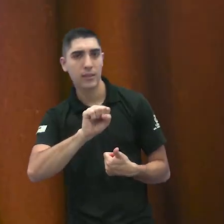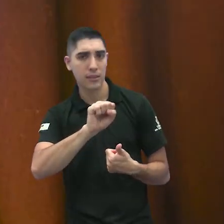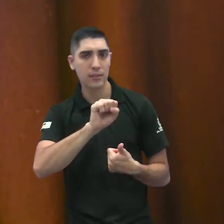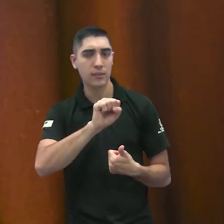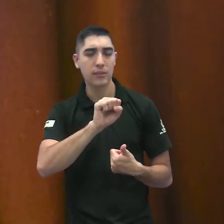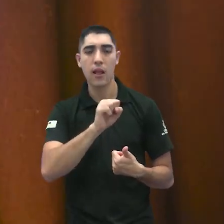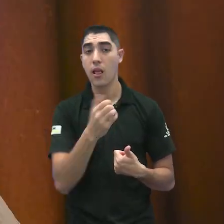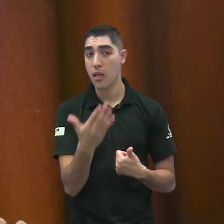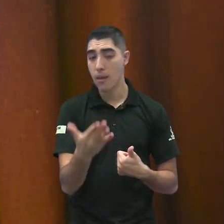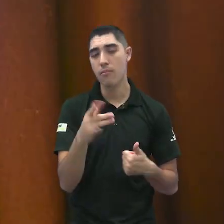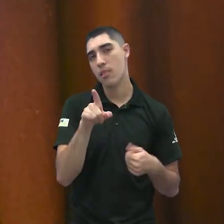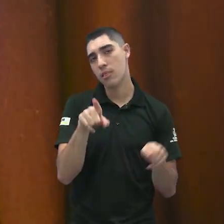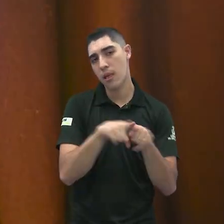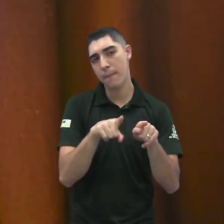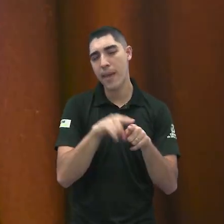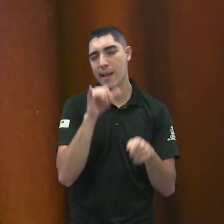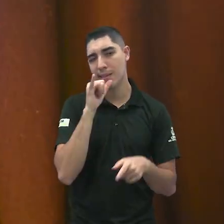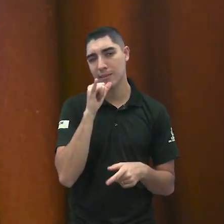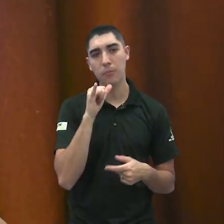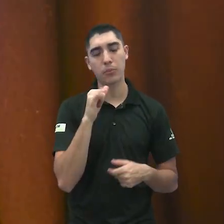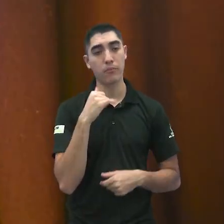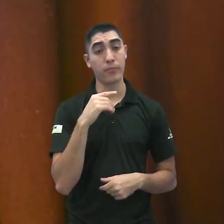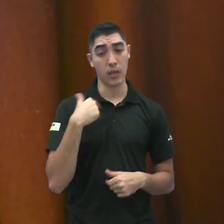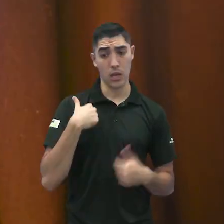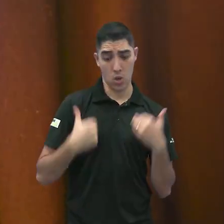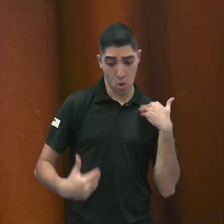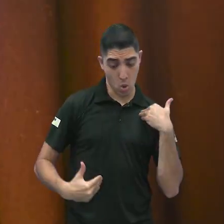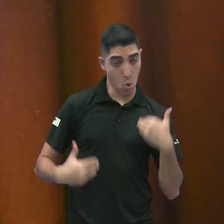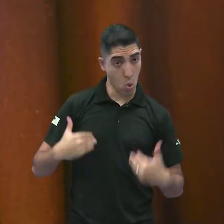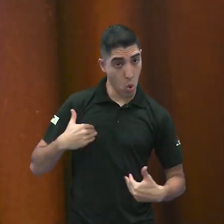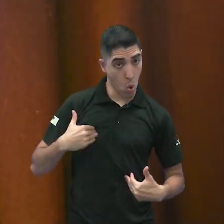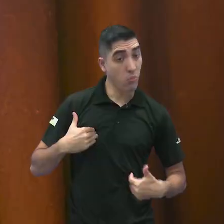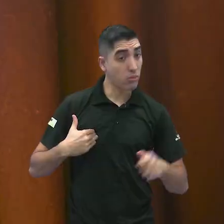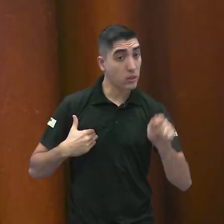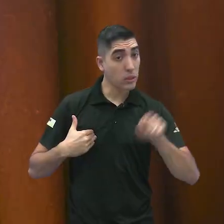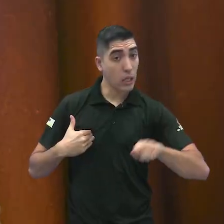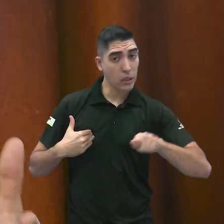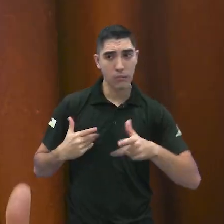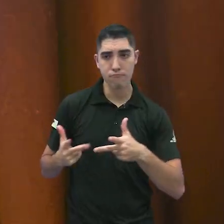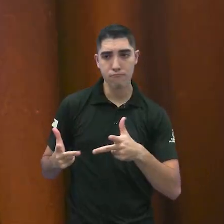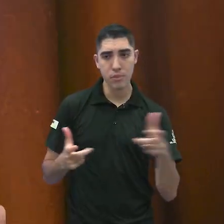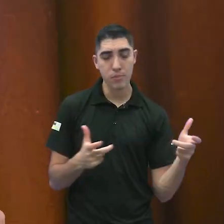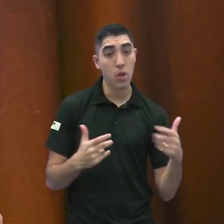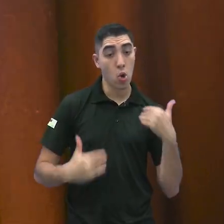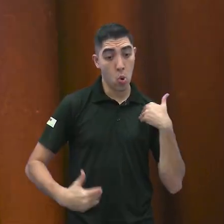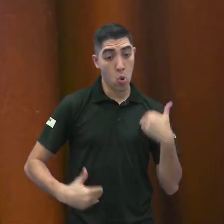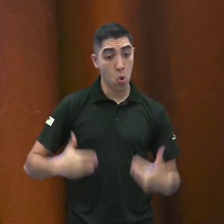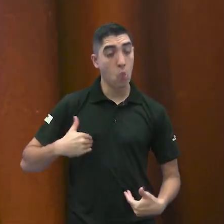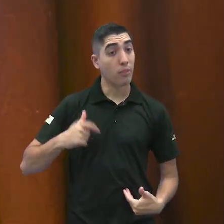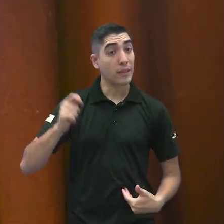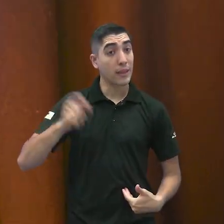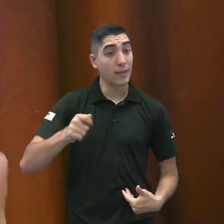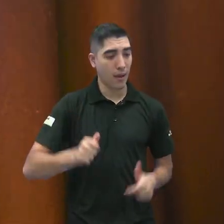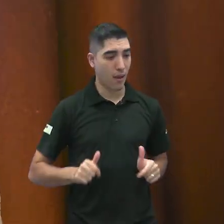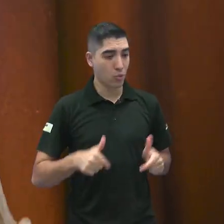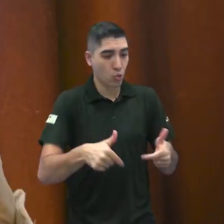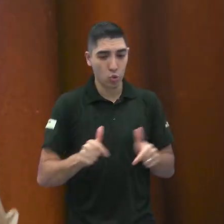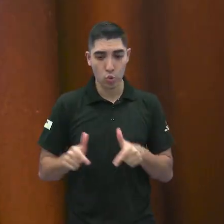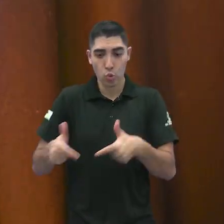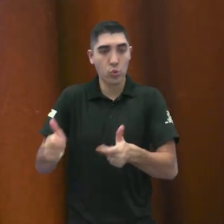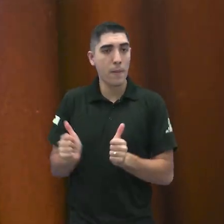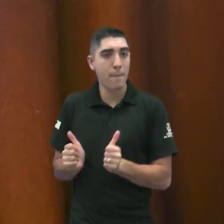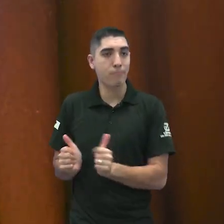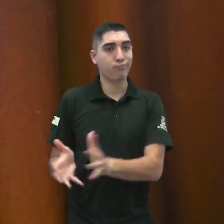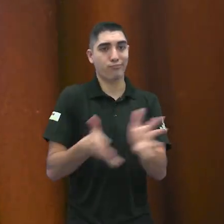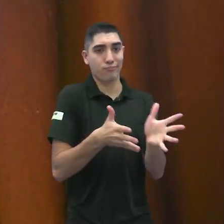quando a gente fala que a gente consegue olhar através do nosso corpo, né, que o nosso corpo fala, sim, ele fala porque ele